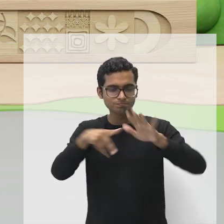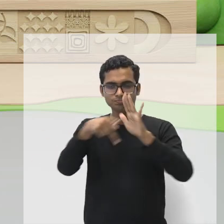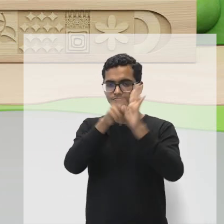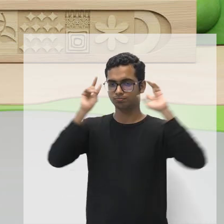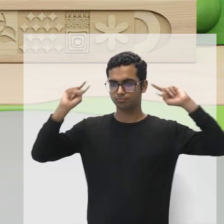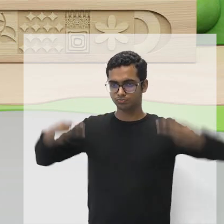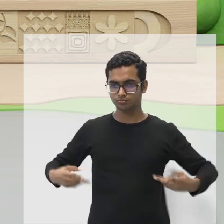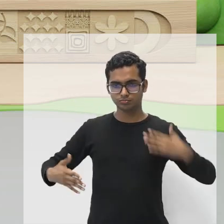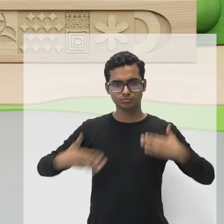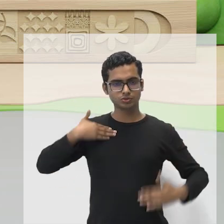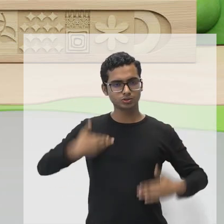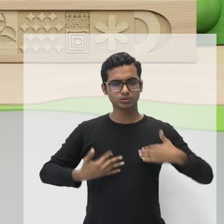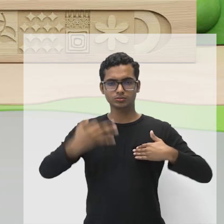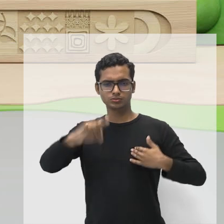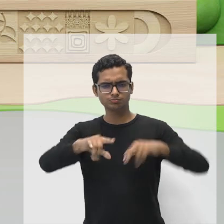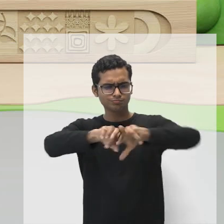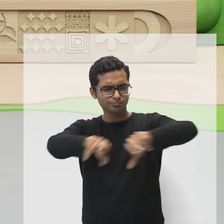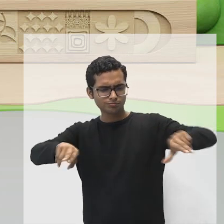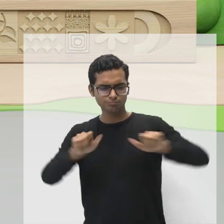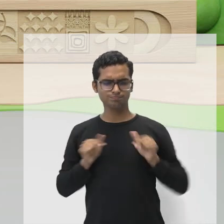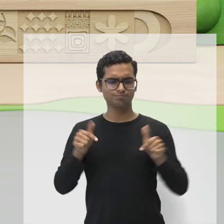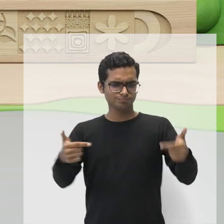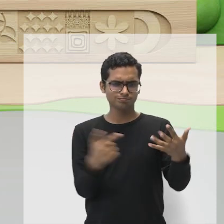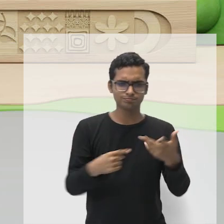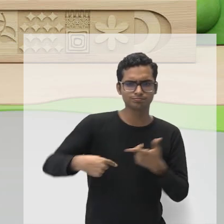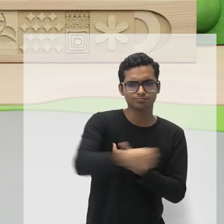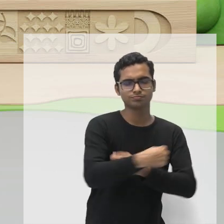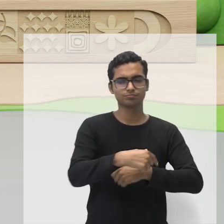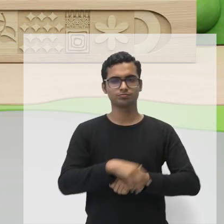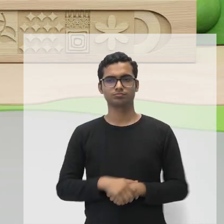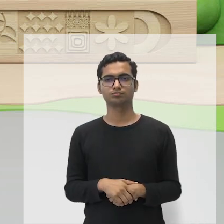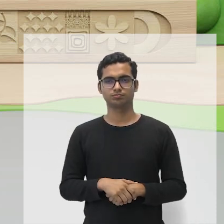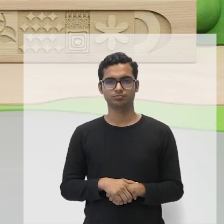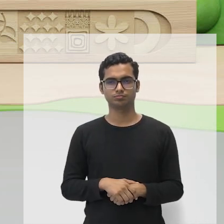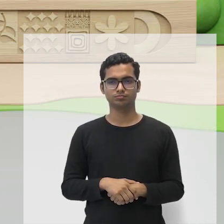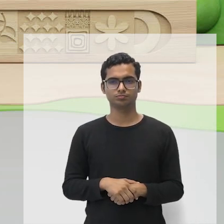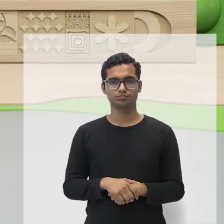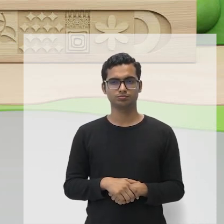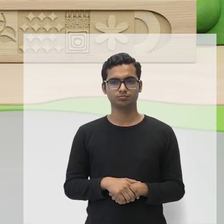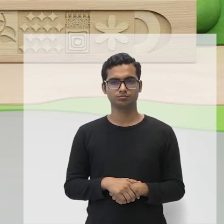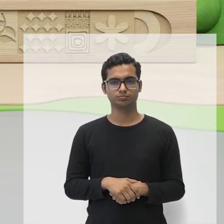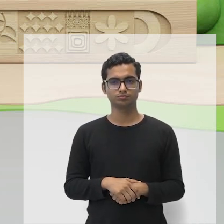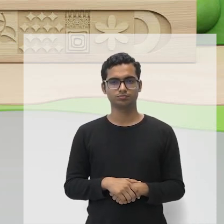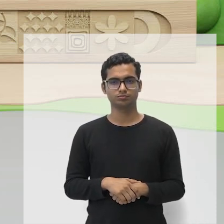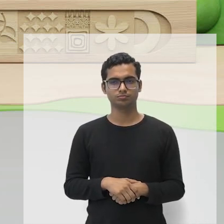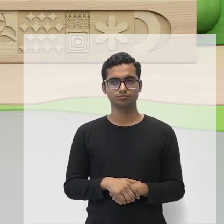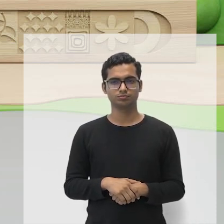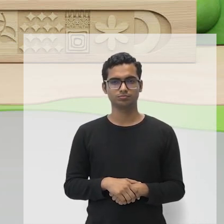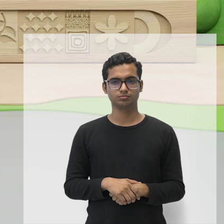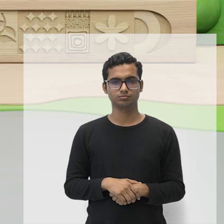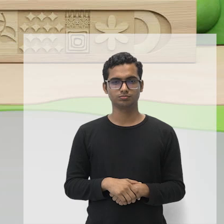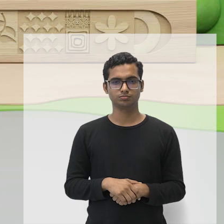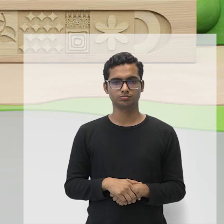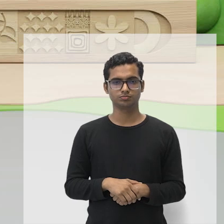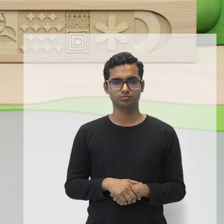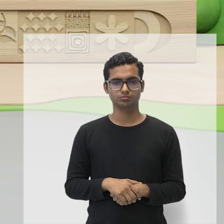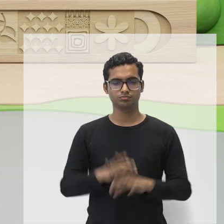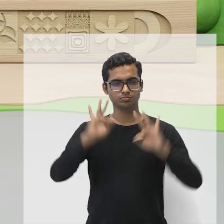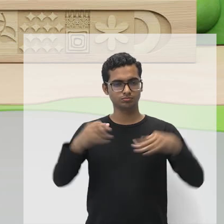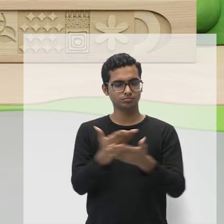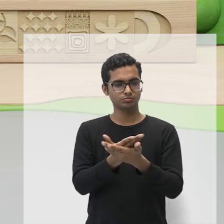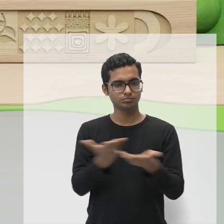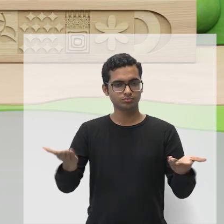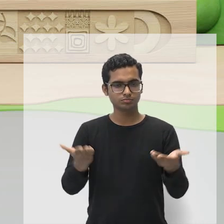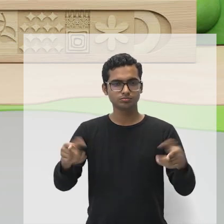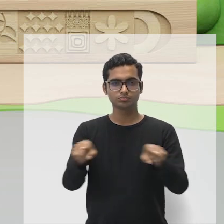movimento do nosso corpo humano e realizam a realização de diversas atividades. Essa foi